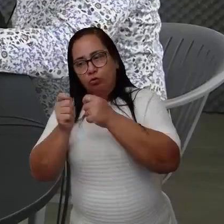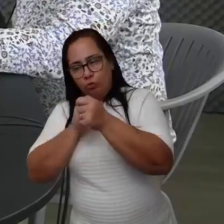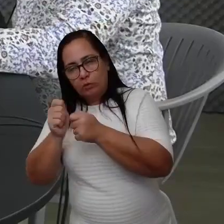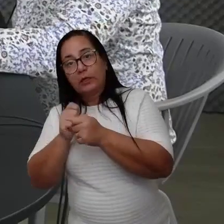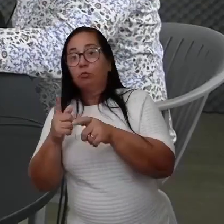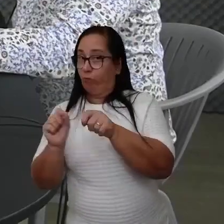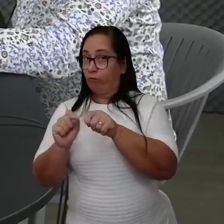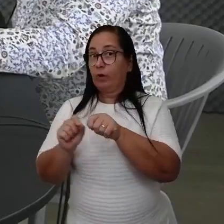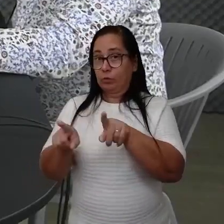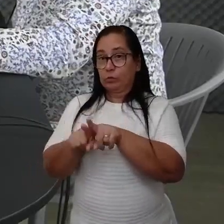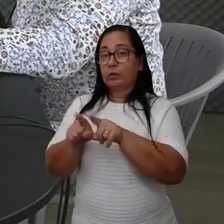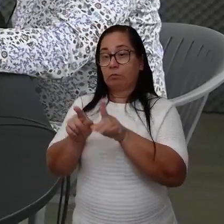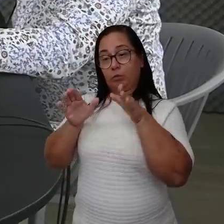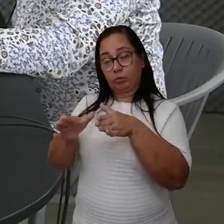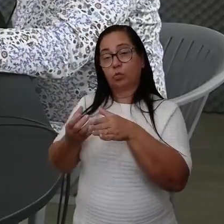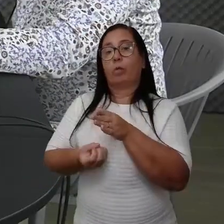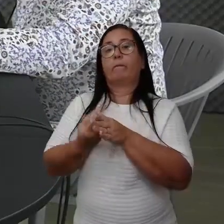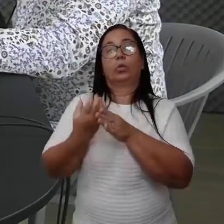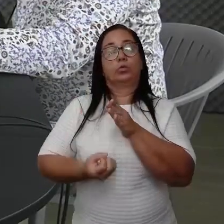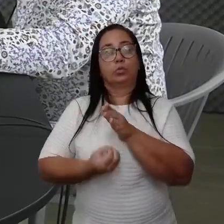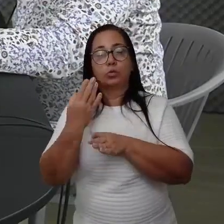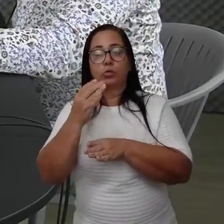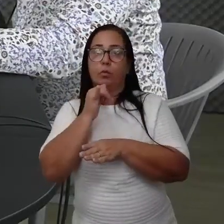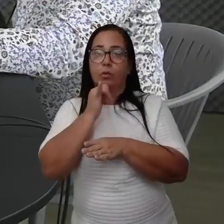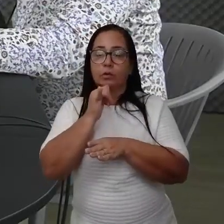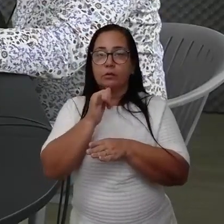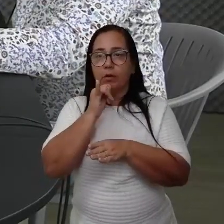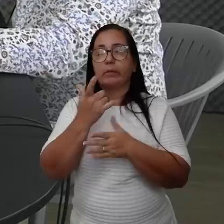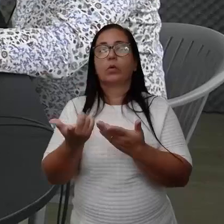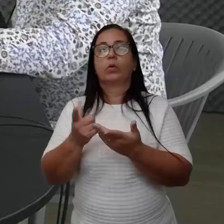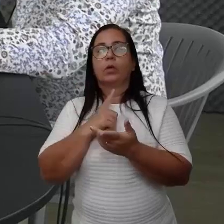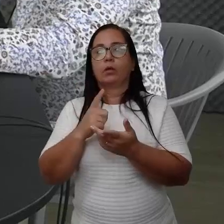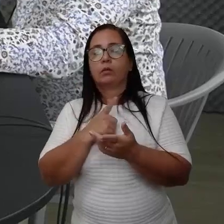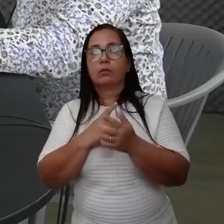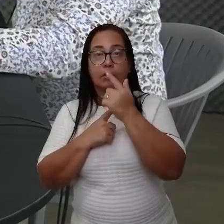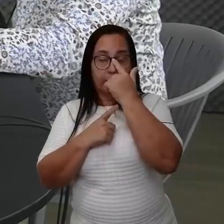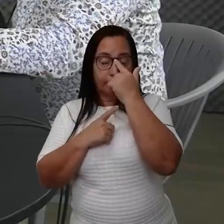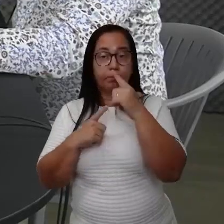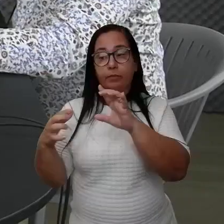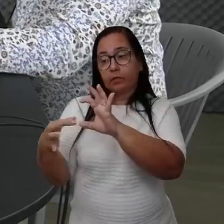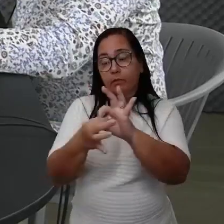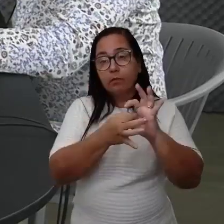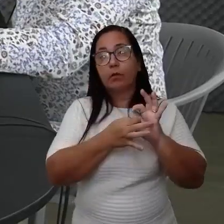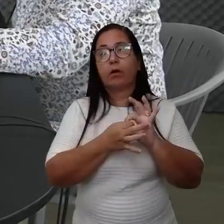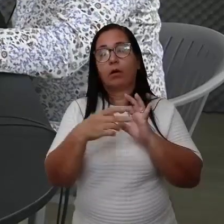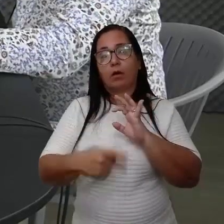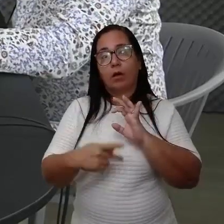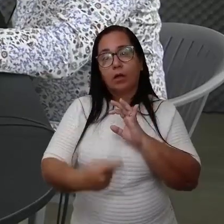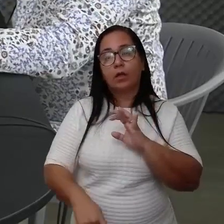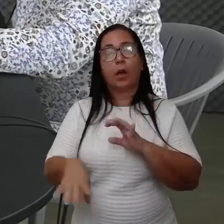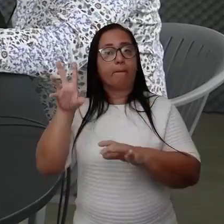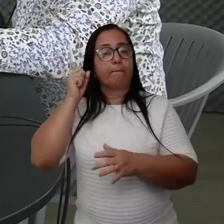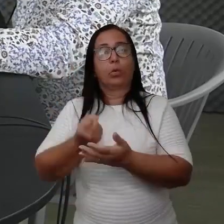faço jornalismo quando eu produzo o TVDH, um programa de TV que a gente faz na Católica, que é veiculado na TV Pernambuco, quando a gente faz o podcast